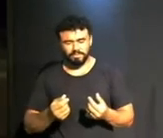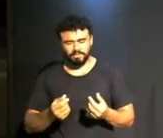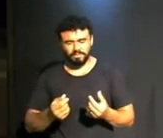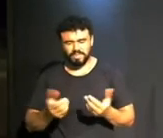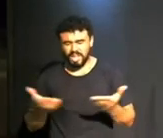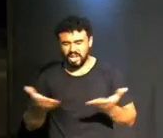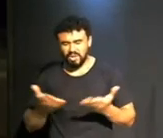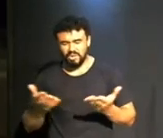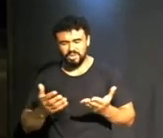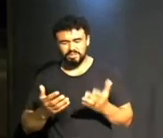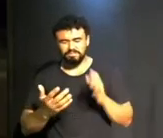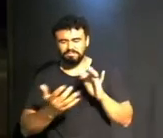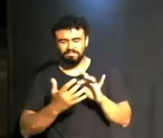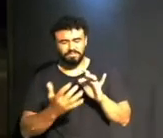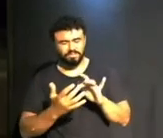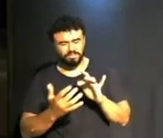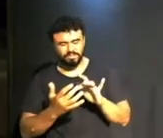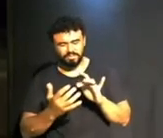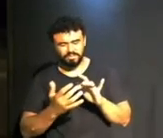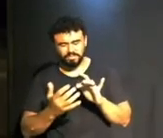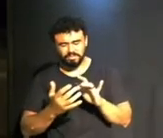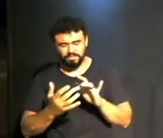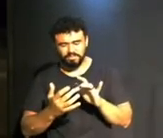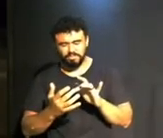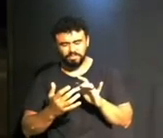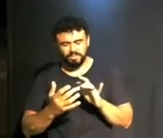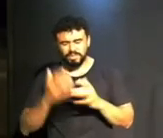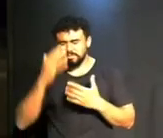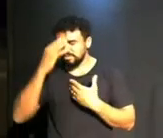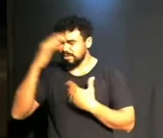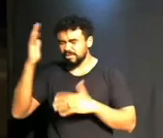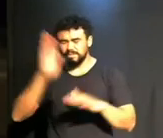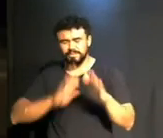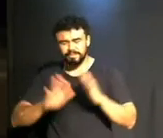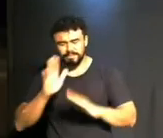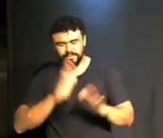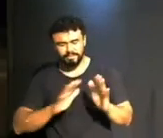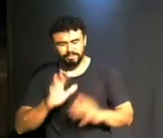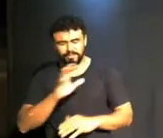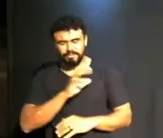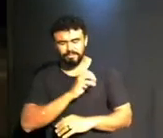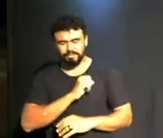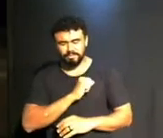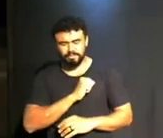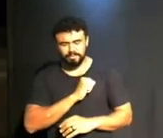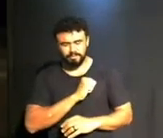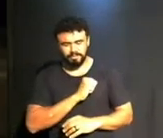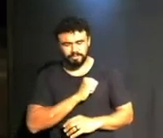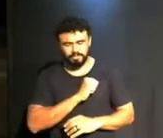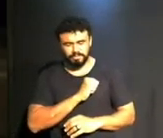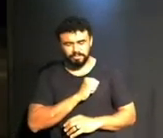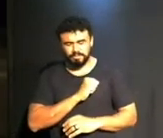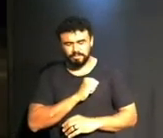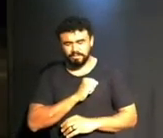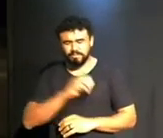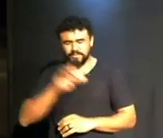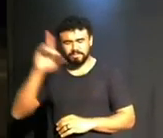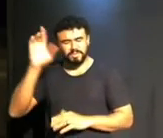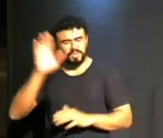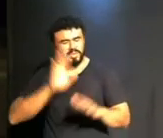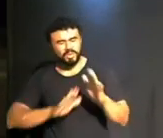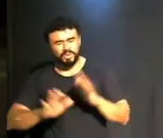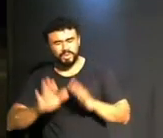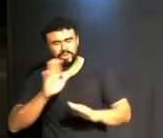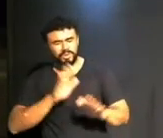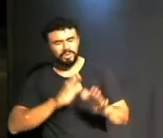estão conosco essa vendo essa palavra Obrigado pelo teu cuidado e amor Deus cuida de